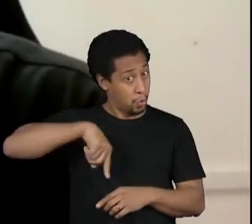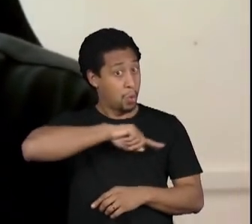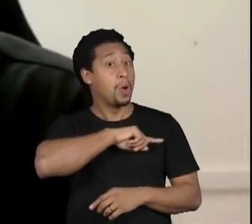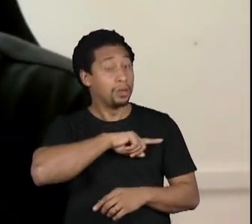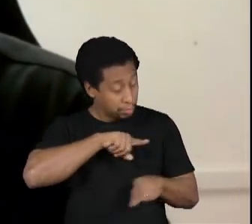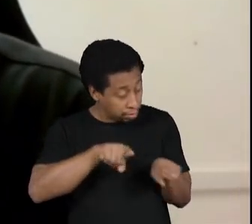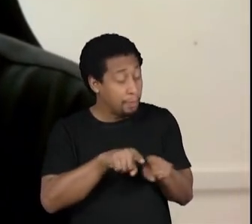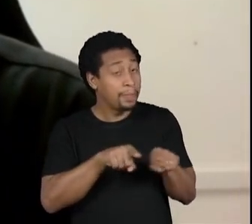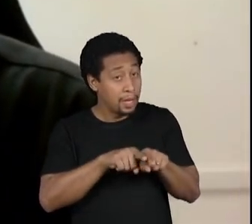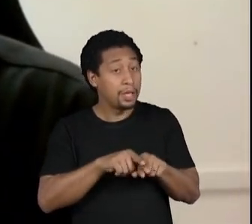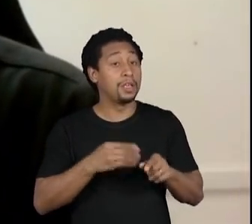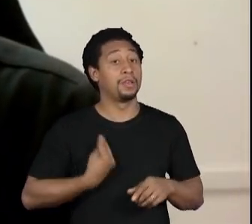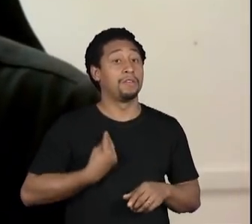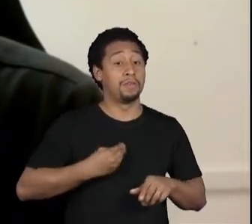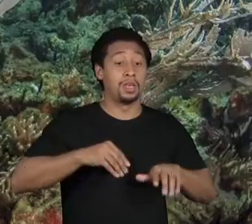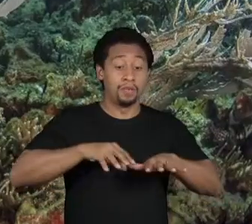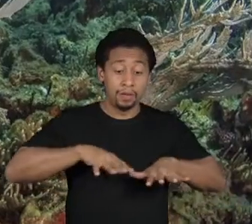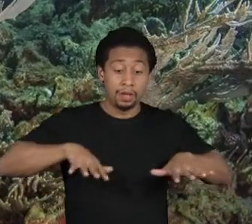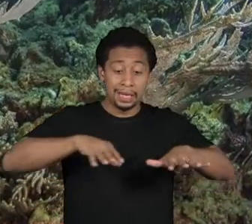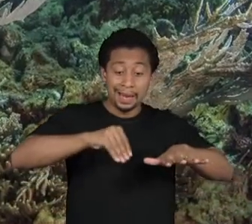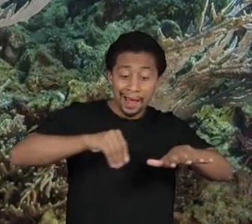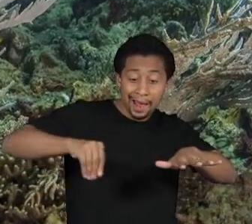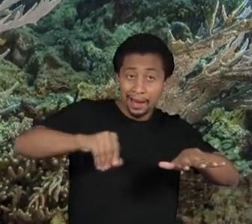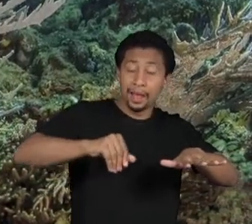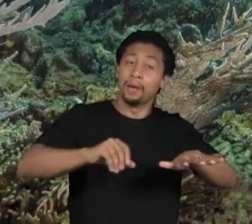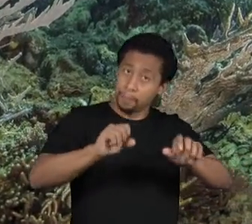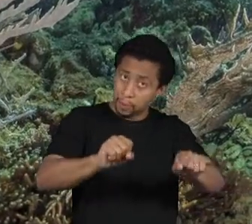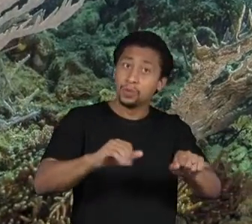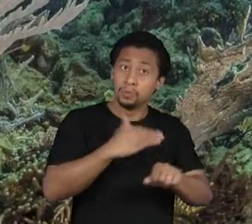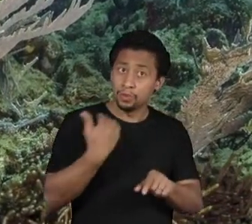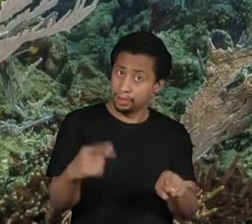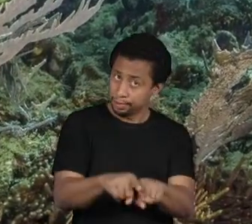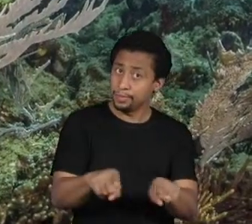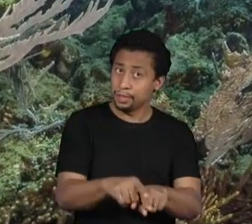dependem direto ou indiretamente dos recifes de coral.